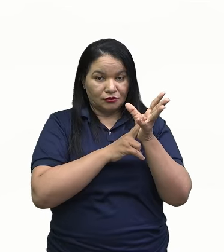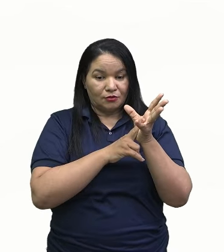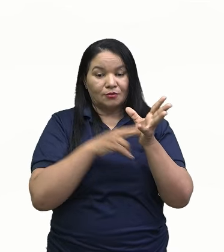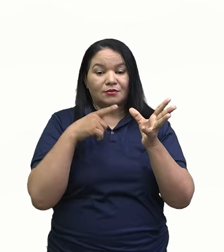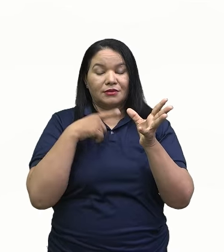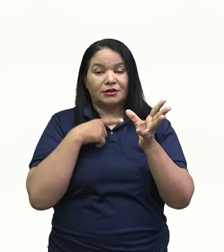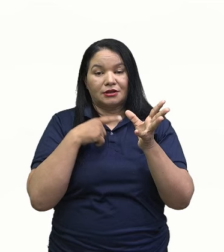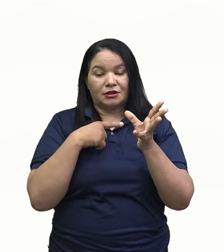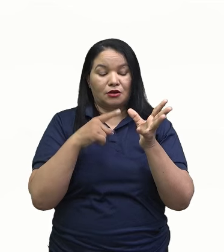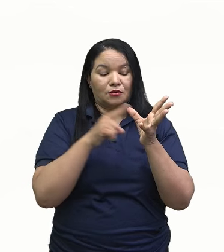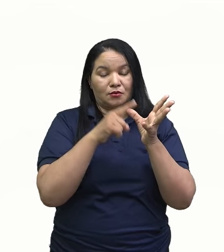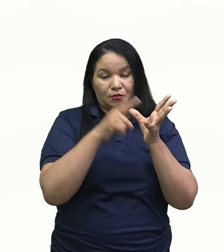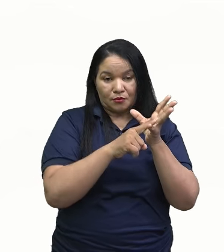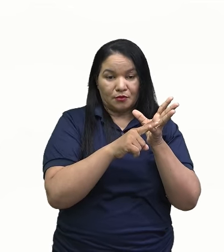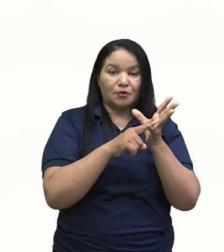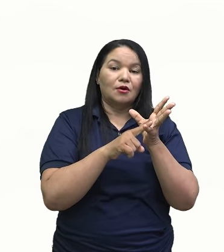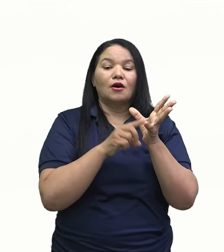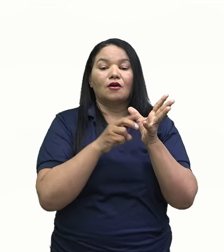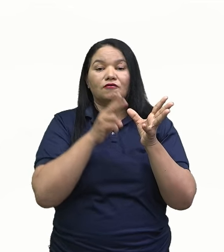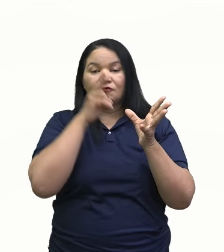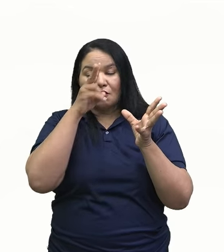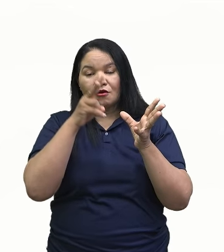falasse assim, ó. Vou escrever aqui, ó.